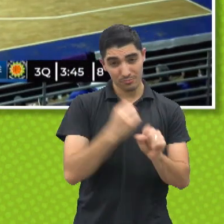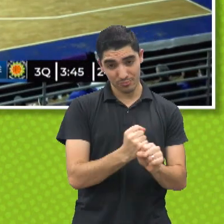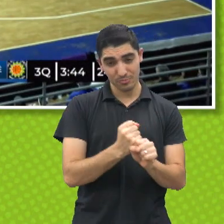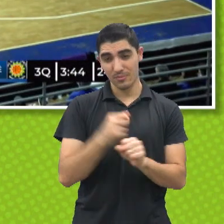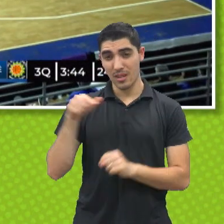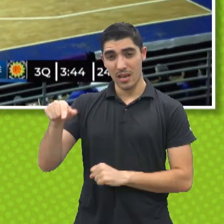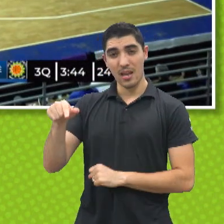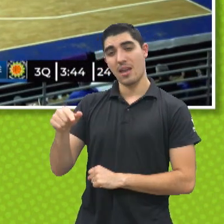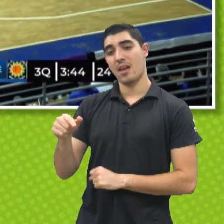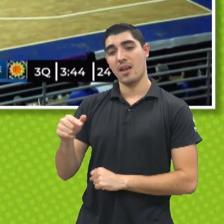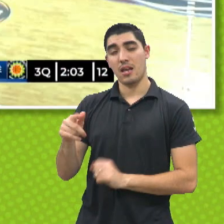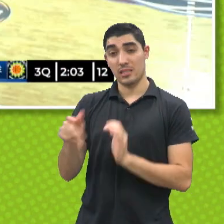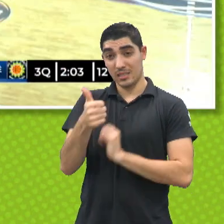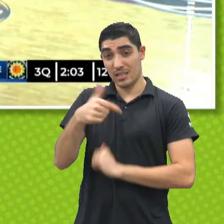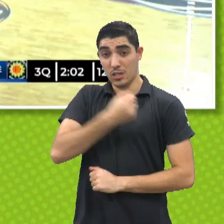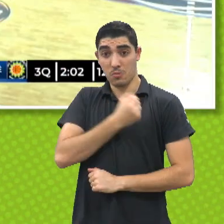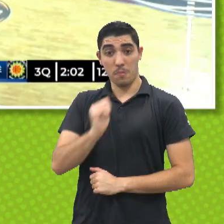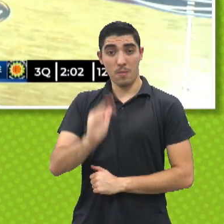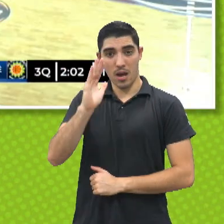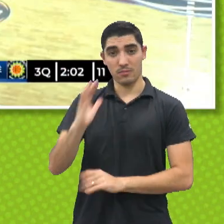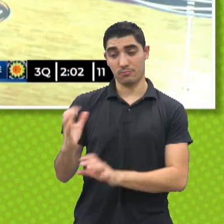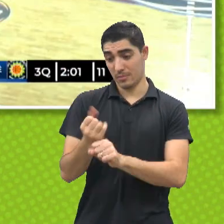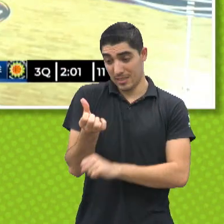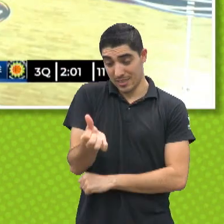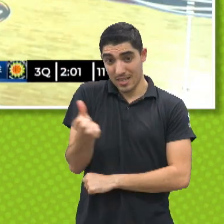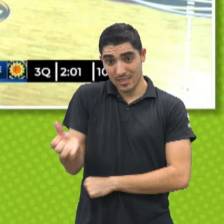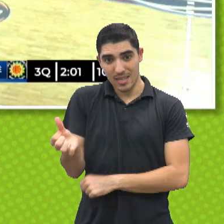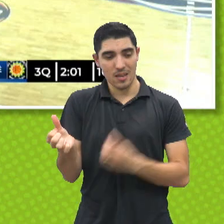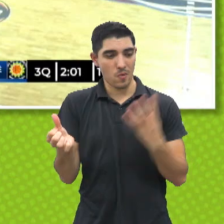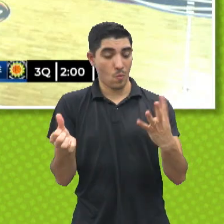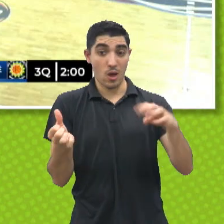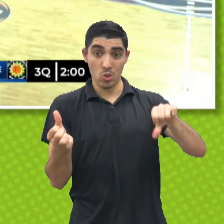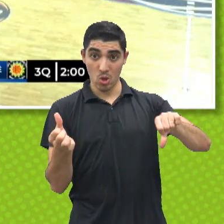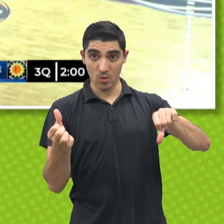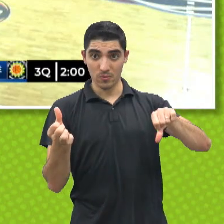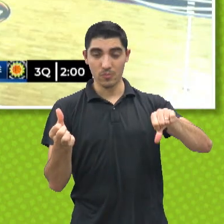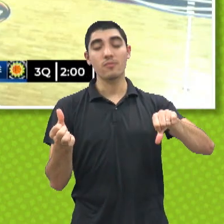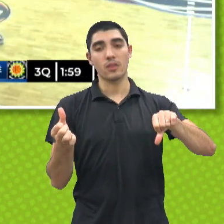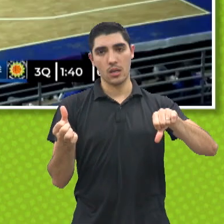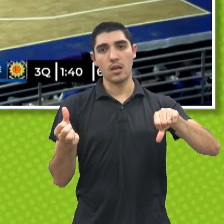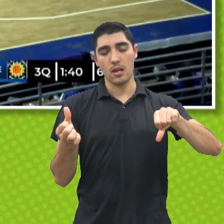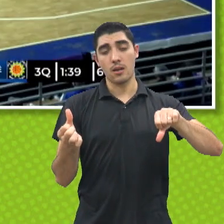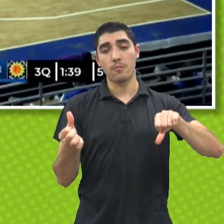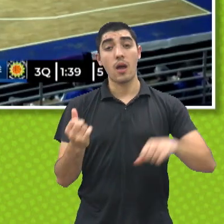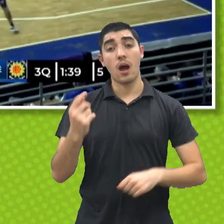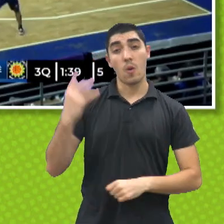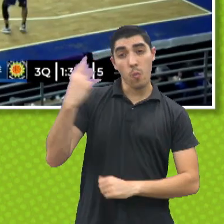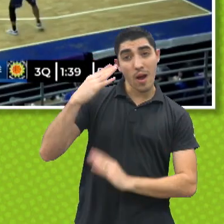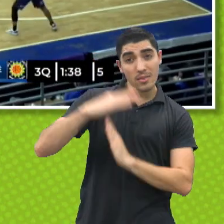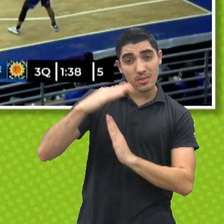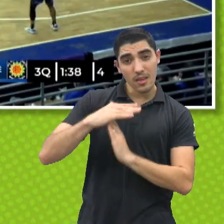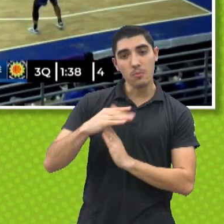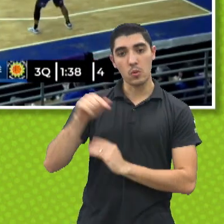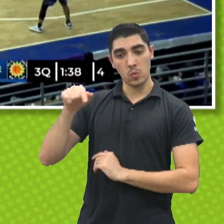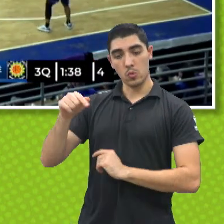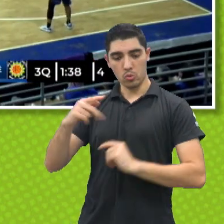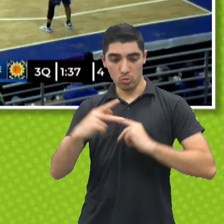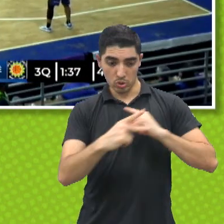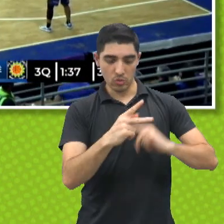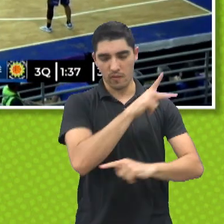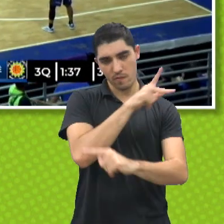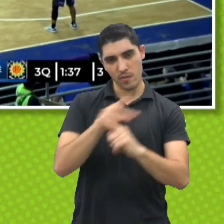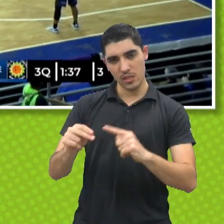equipe de Franca 66 A 49 e aí no último quarto São José acabou vencendo por 24 a 21 mas